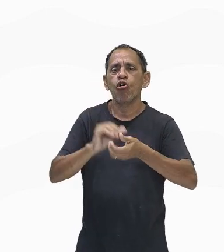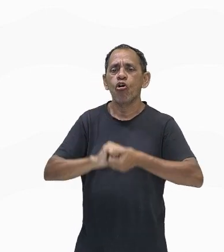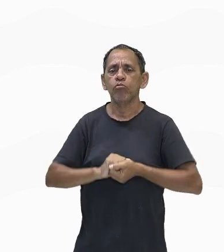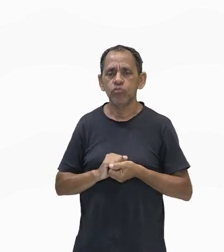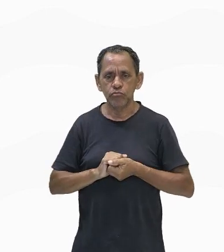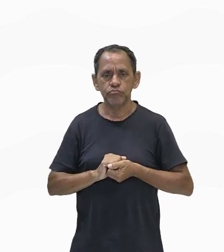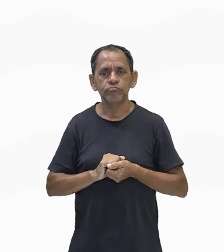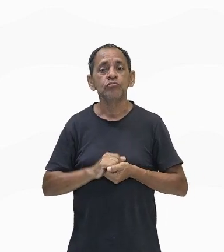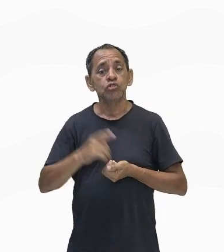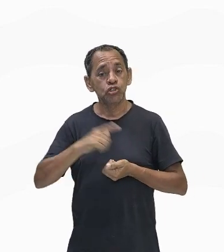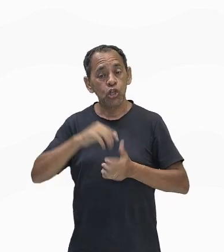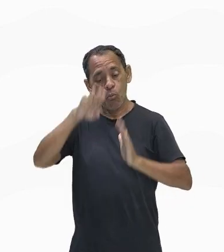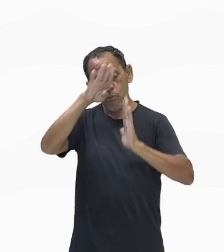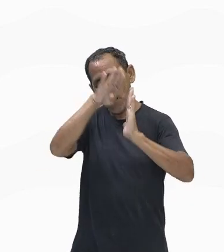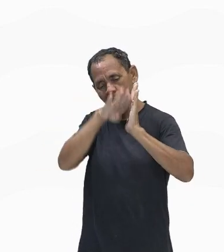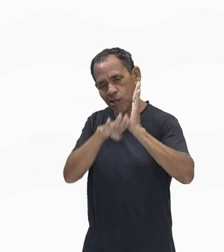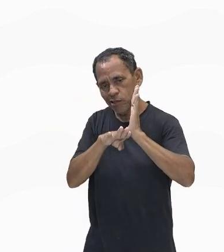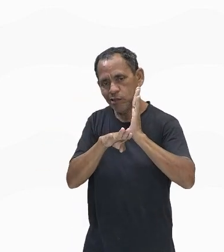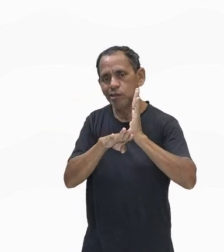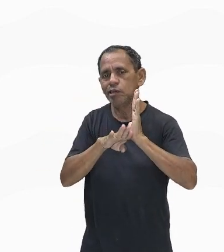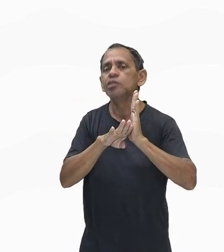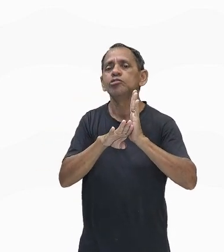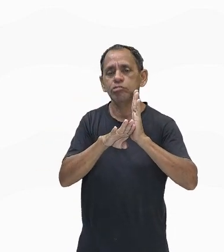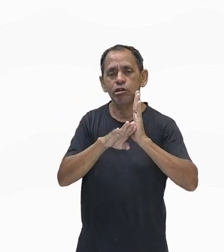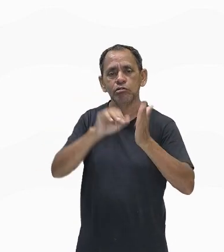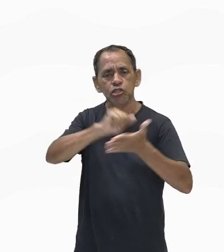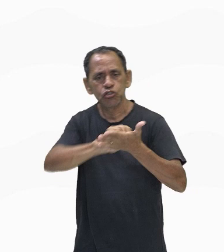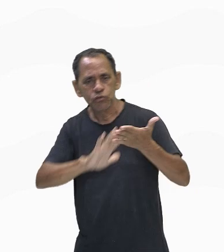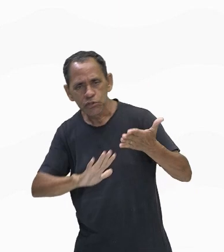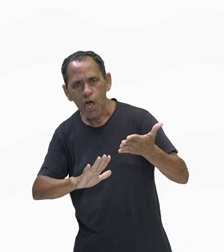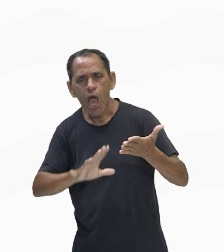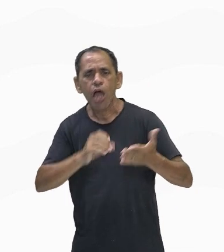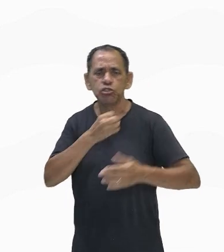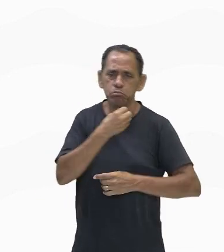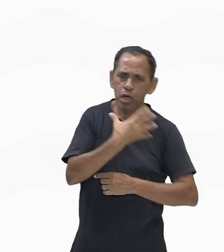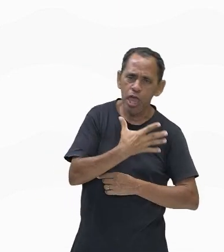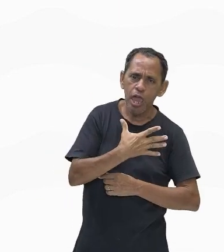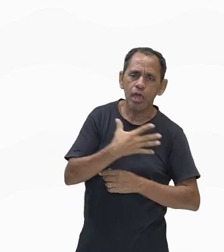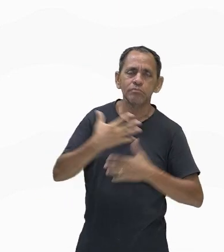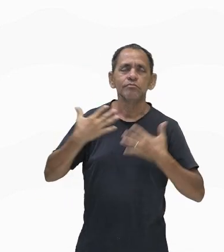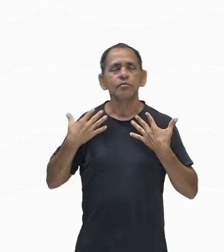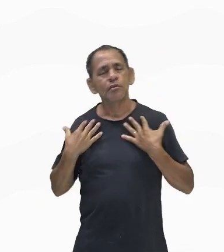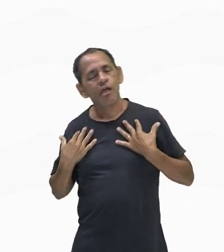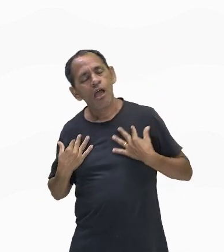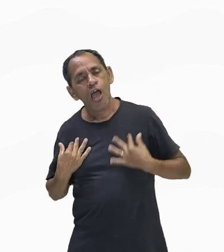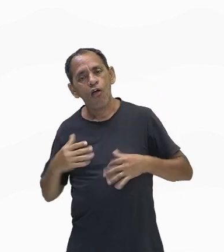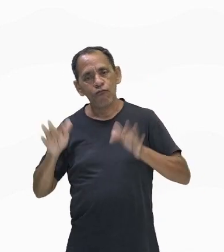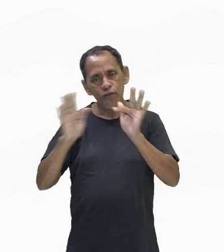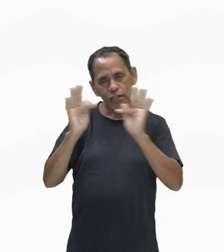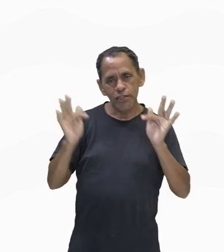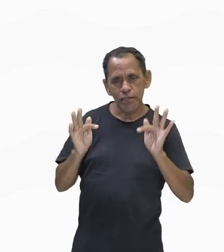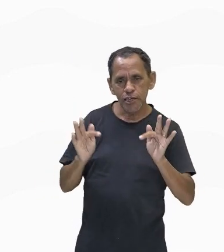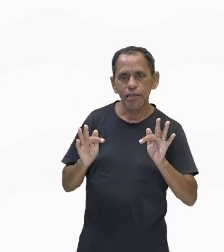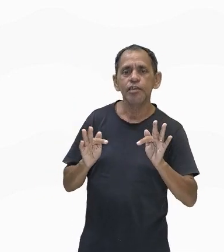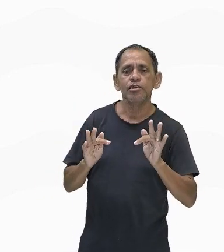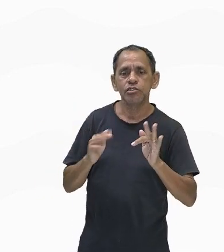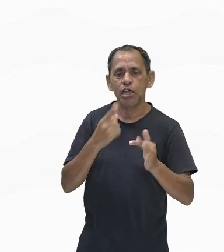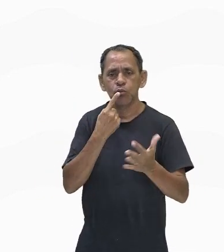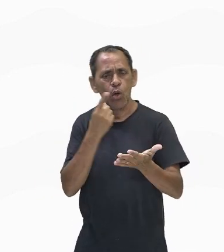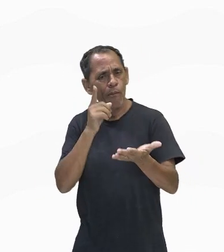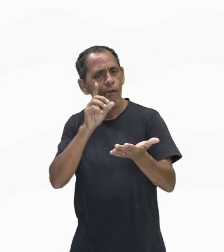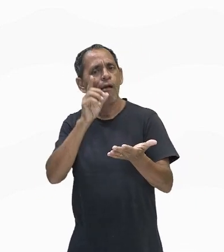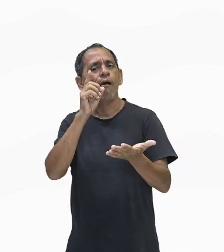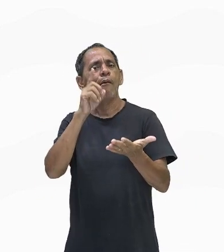uma lista de todas as atividades, né, que fazem a gente se sentir bem, relaxado e feliz, comprometer-se com o equilíbrio entre a